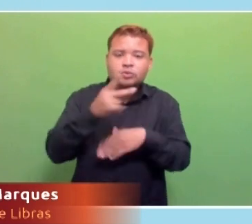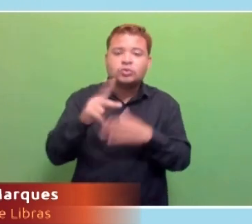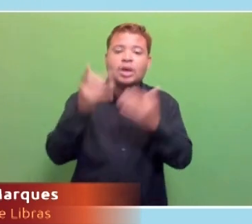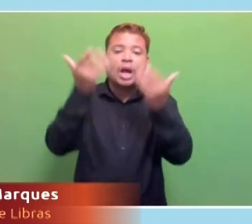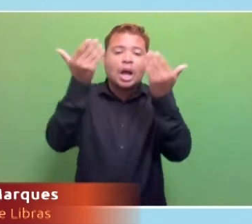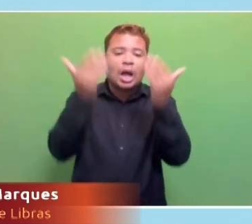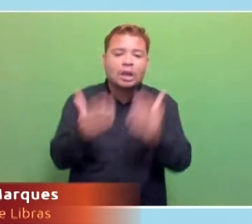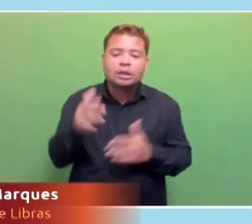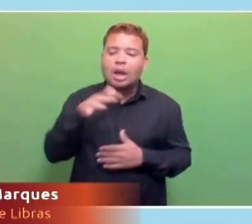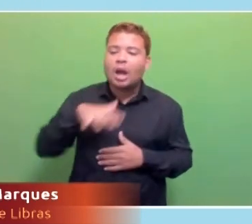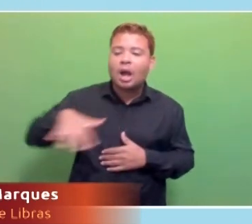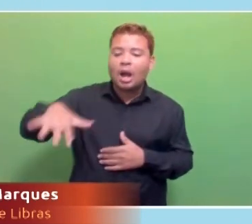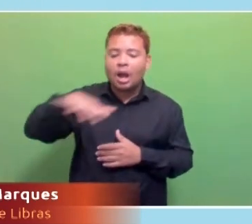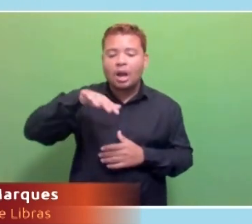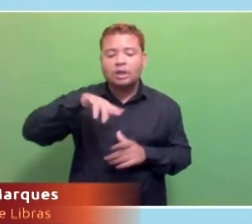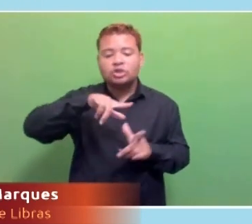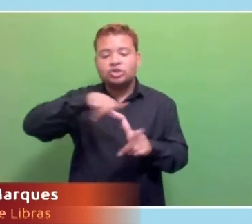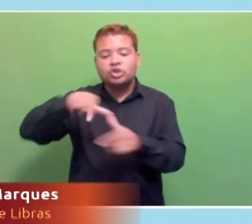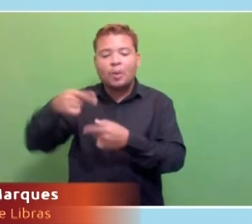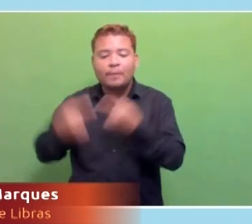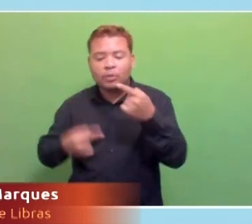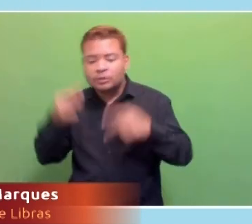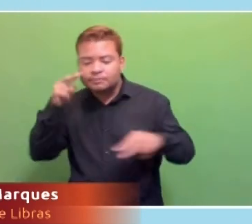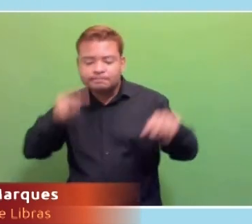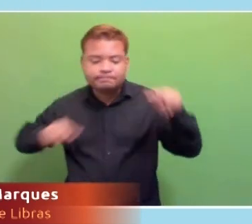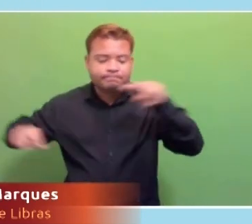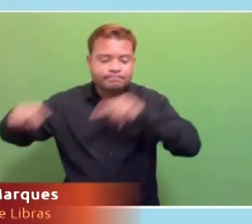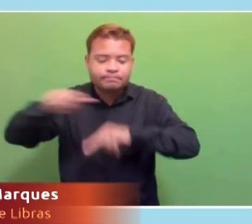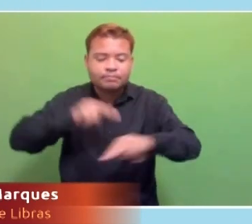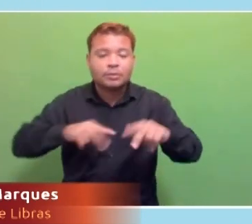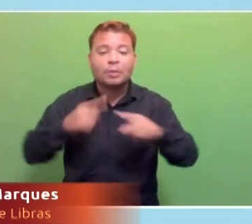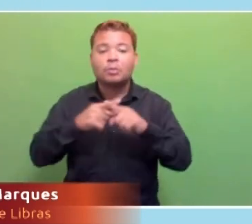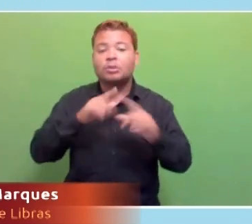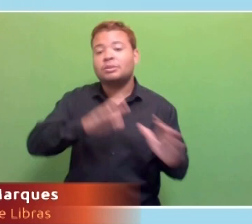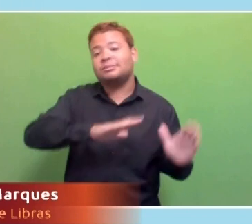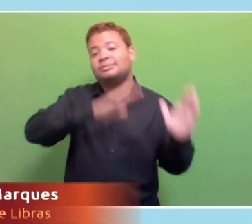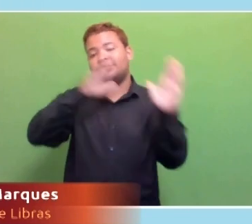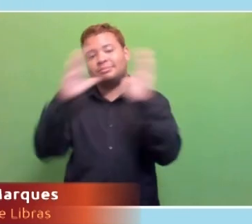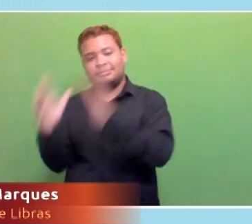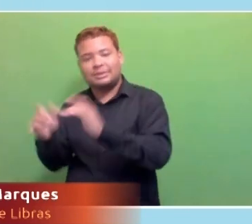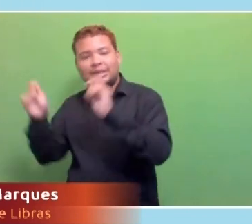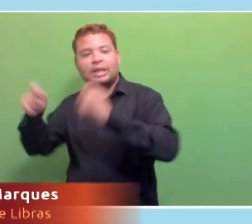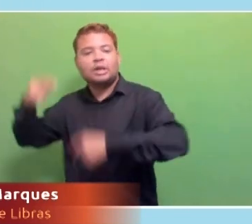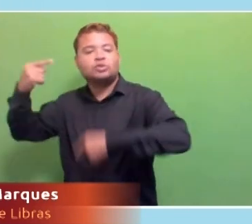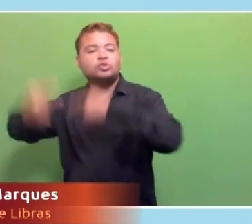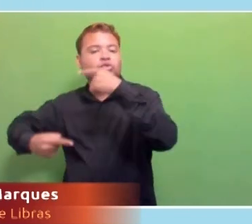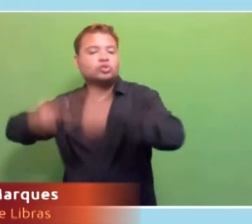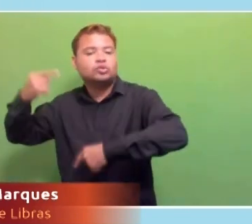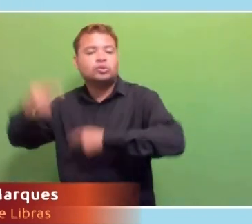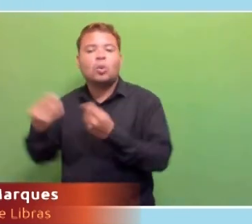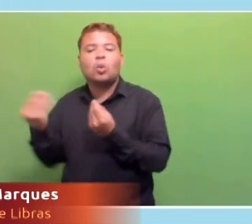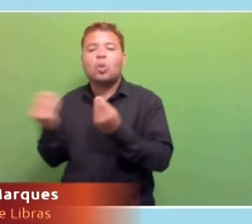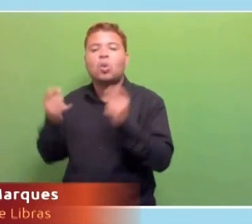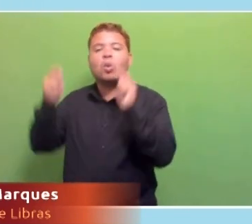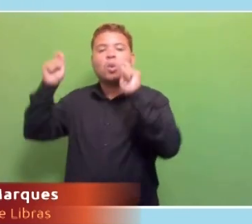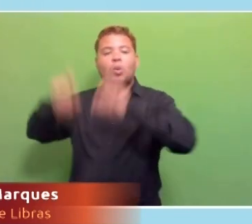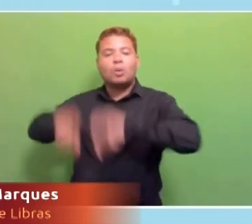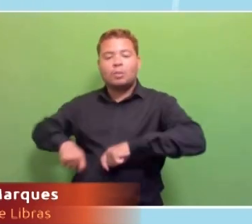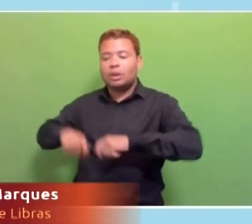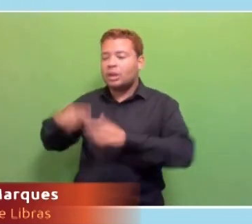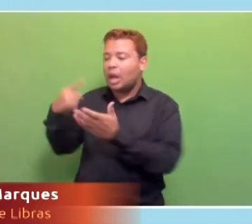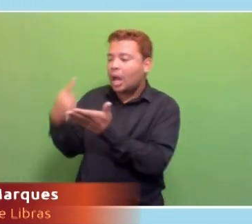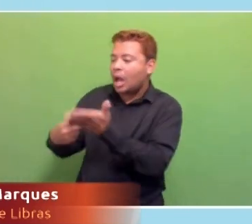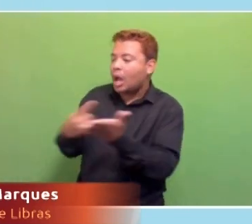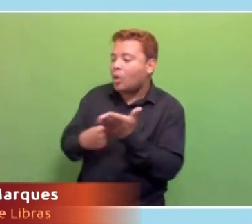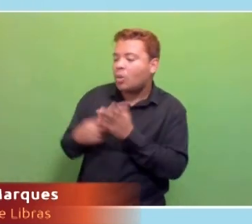geopolítica desse contexto, para a gente, no próximo bloco, finalizar um pouco com essa discussão da possibilidade, né, do que são esses acordos de paz,